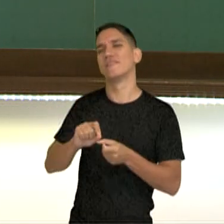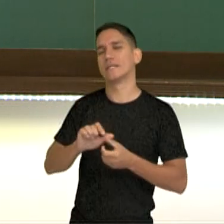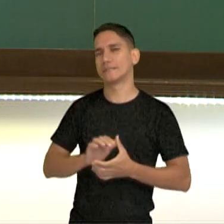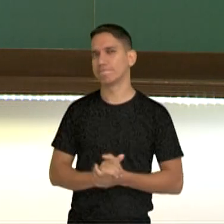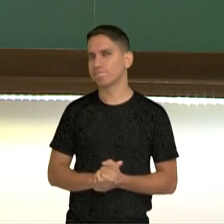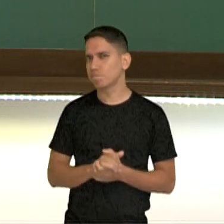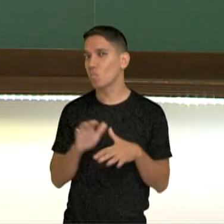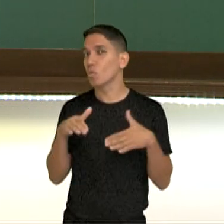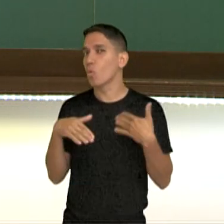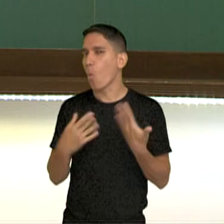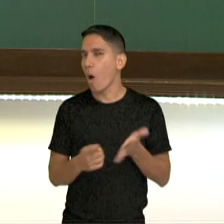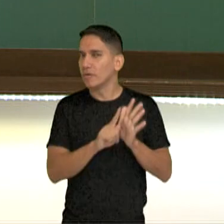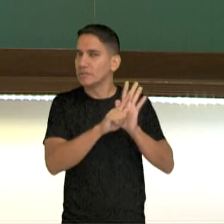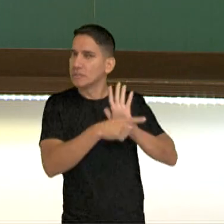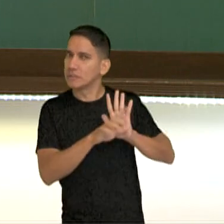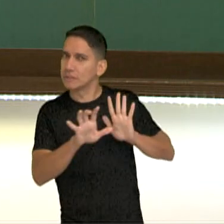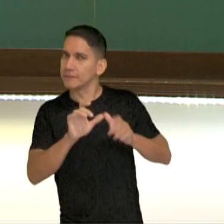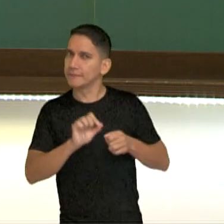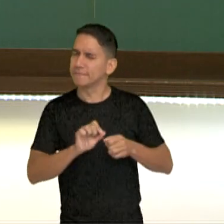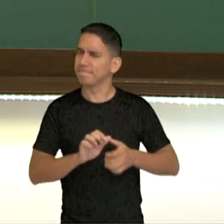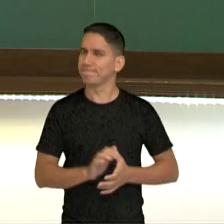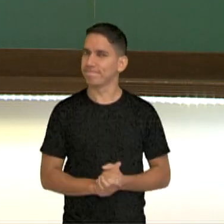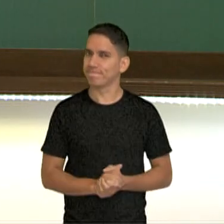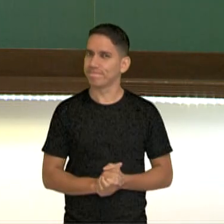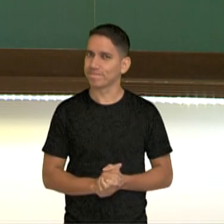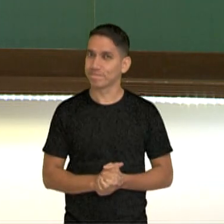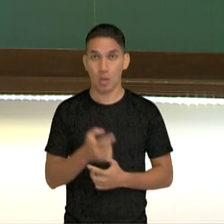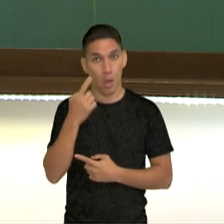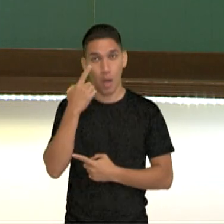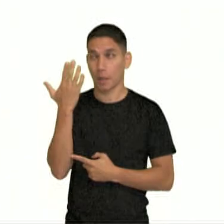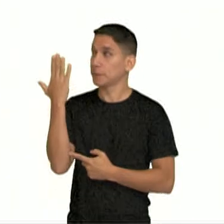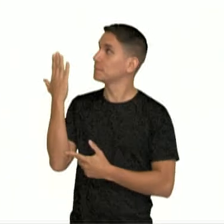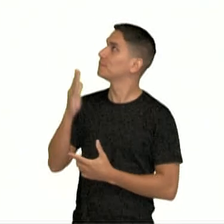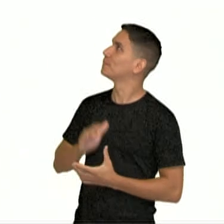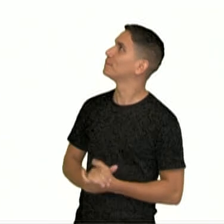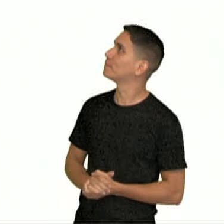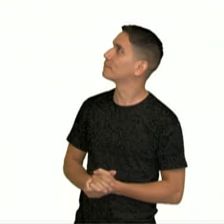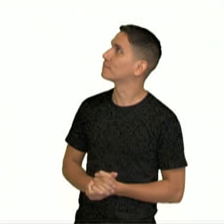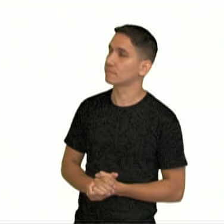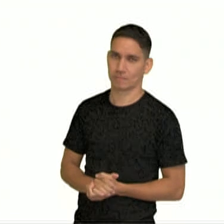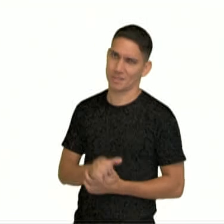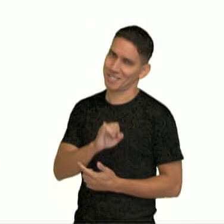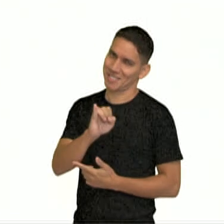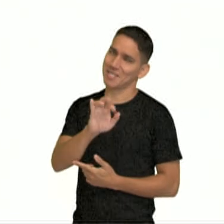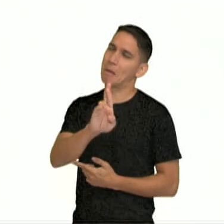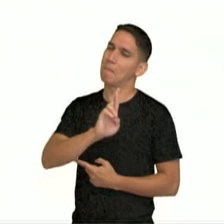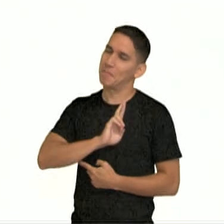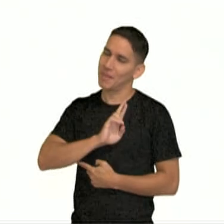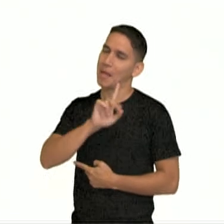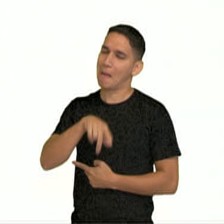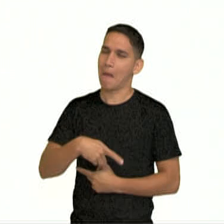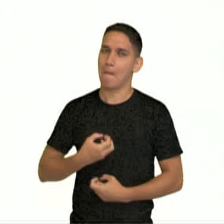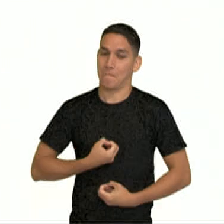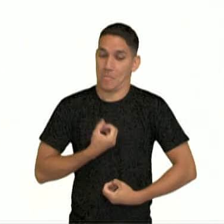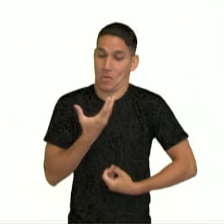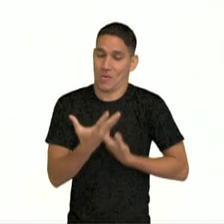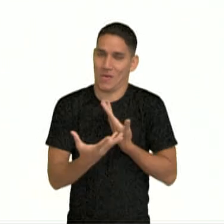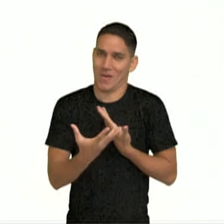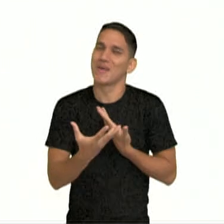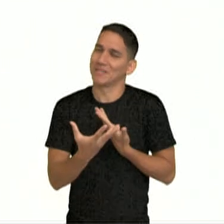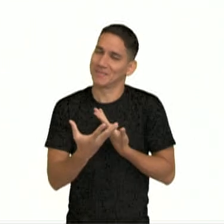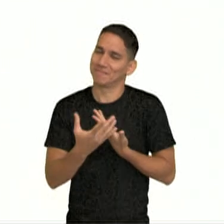que gênero será que é esse? Vamos ver na outra tela? Se você disse que é poema ou